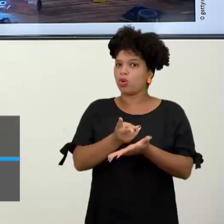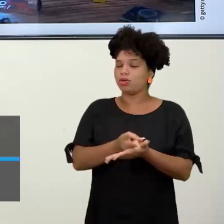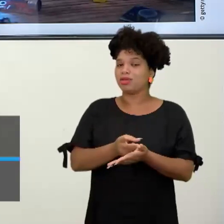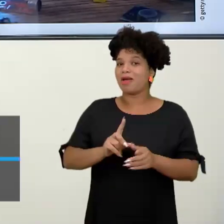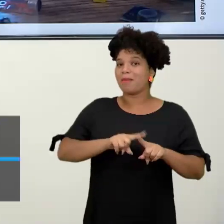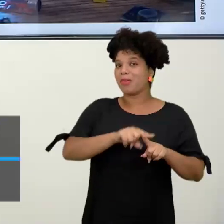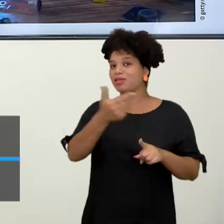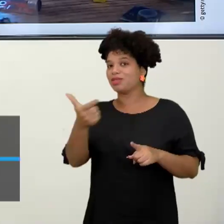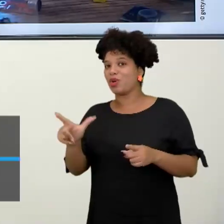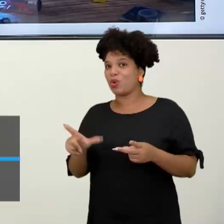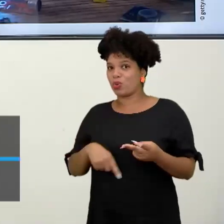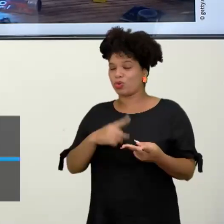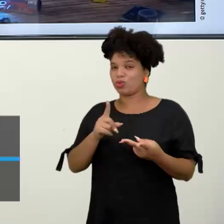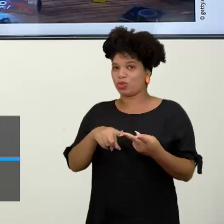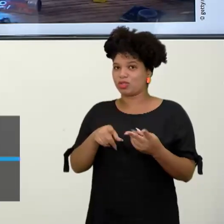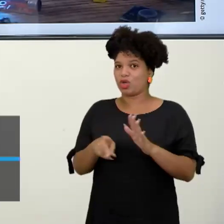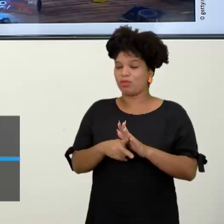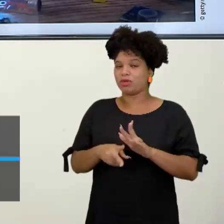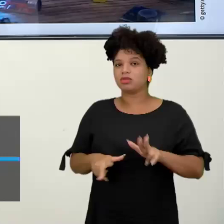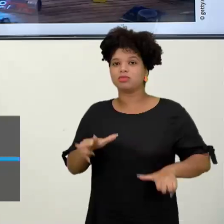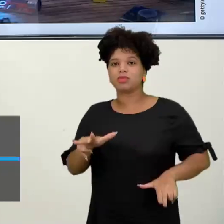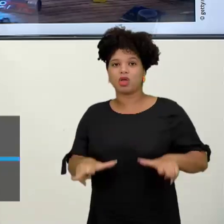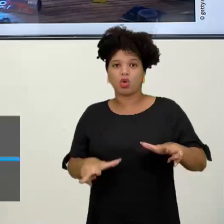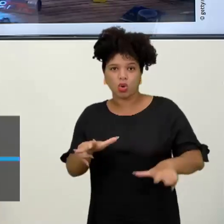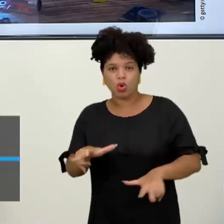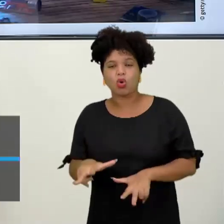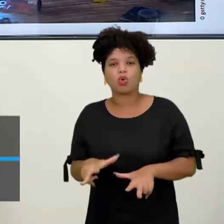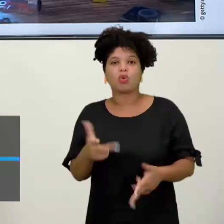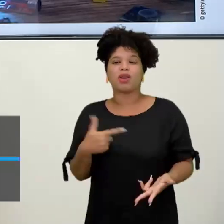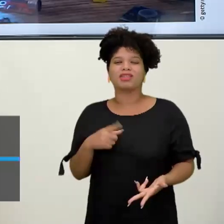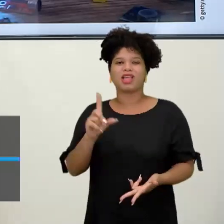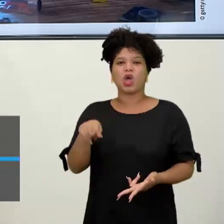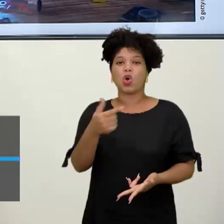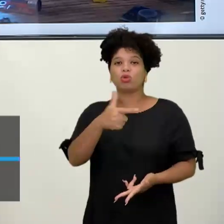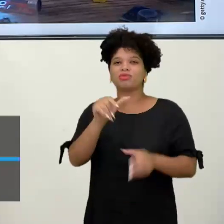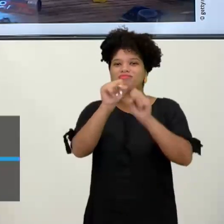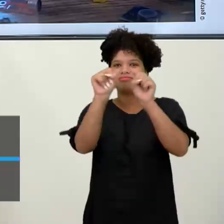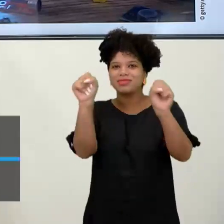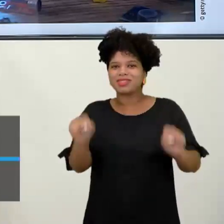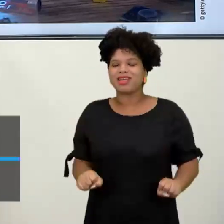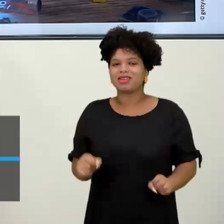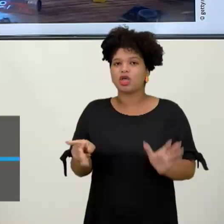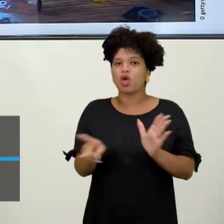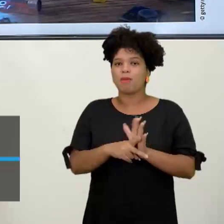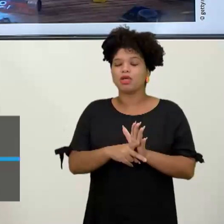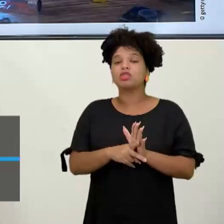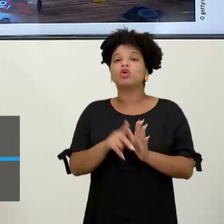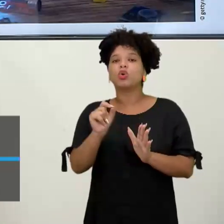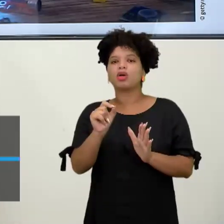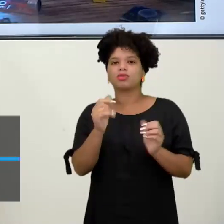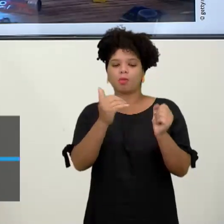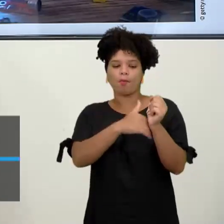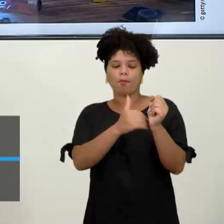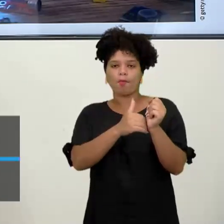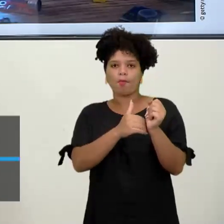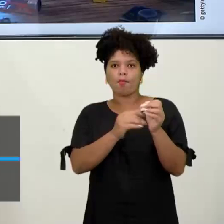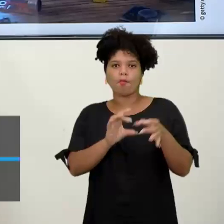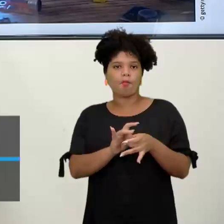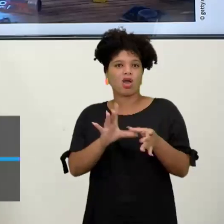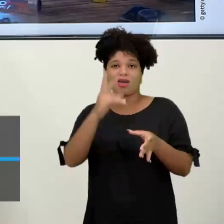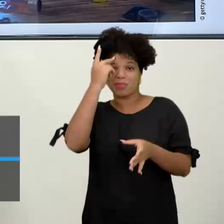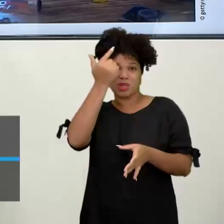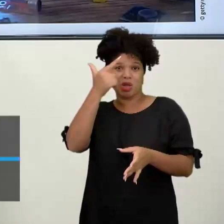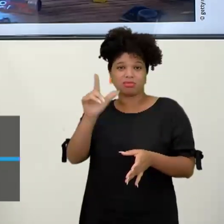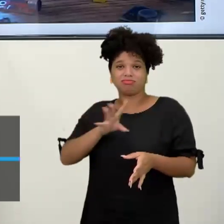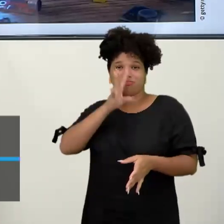Quando a gente fala sobre o Linux ele é um sistema operacional de código aberto. O que significa?